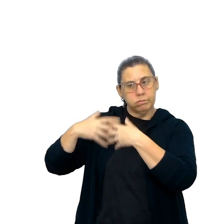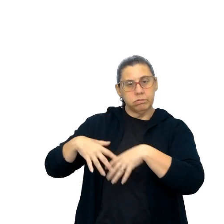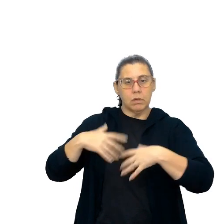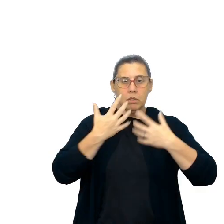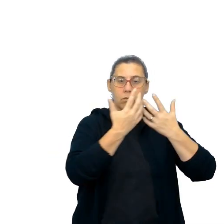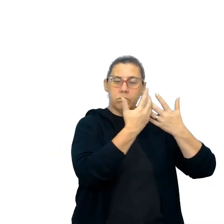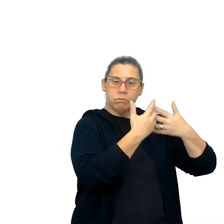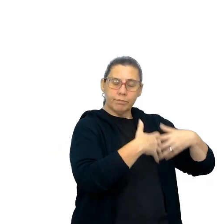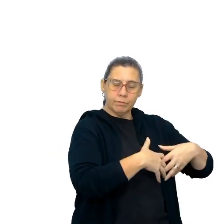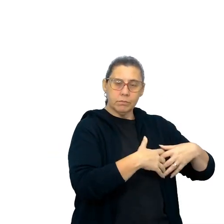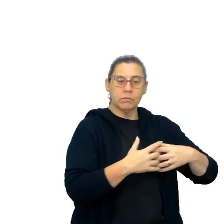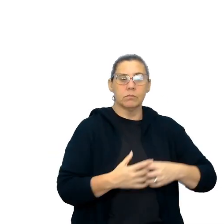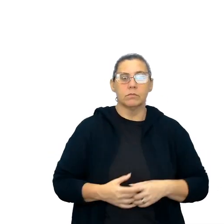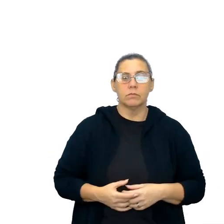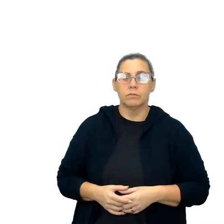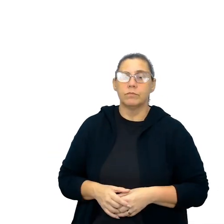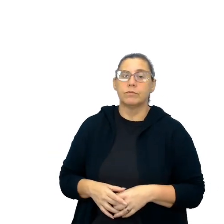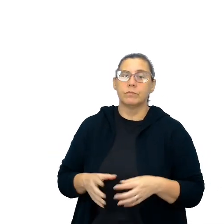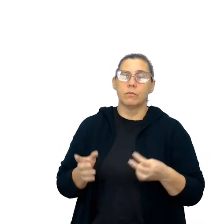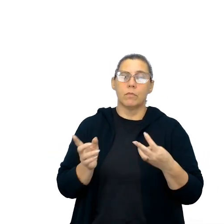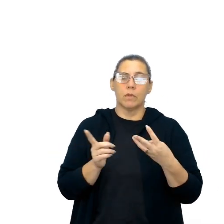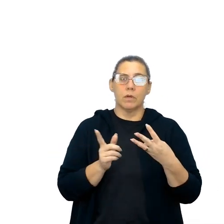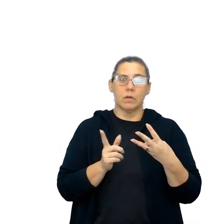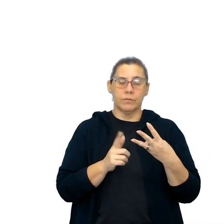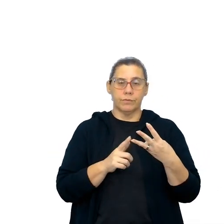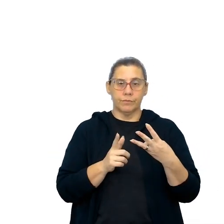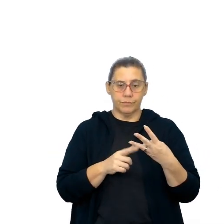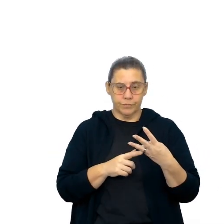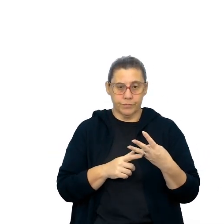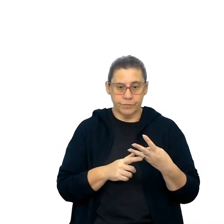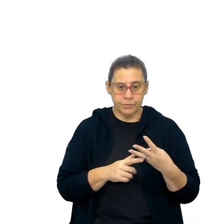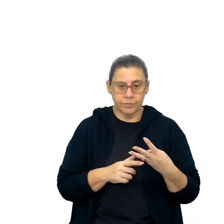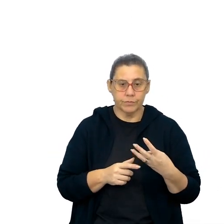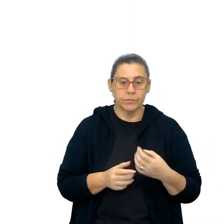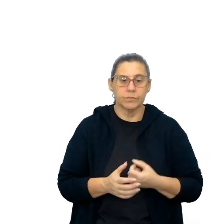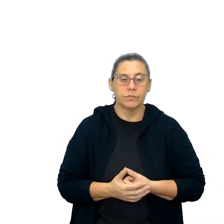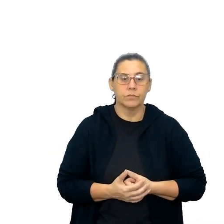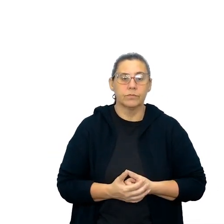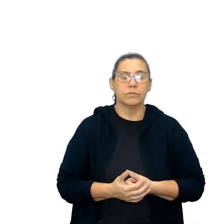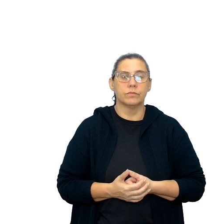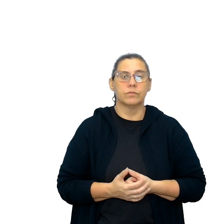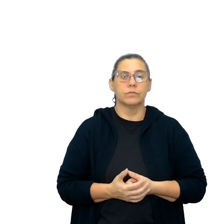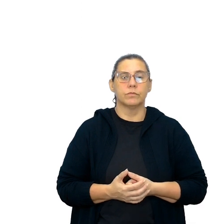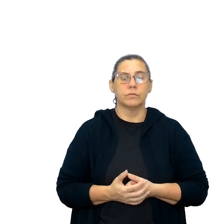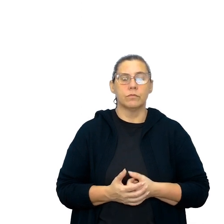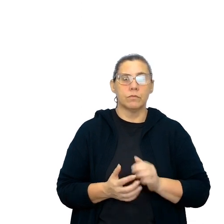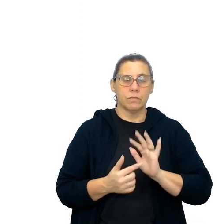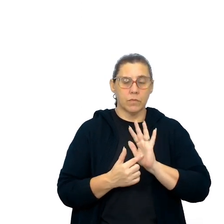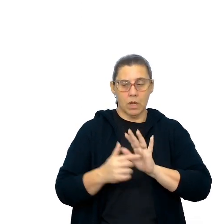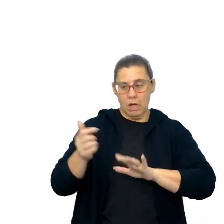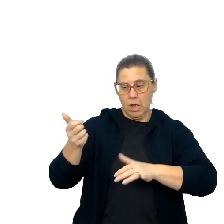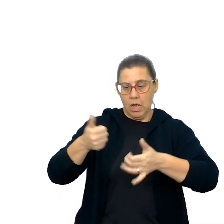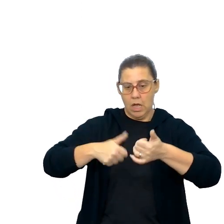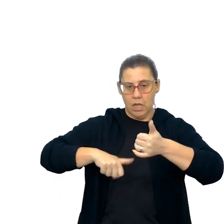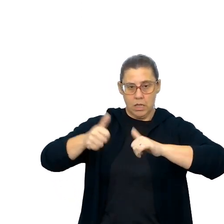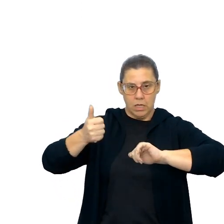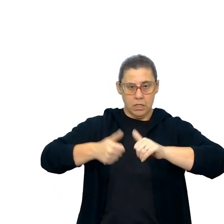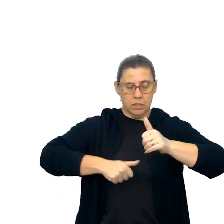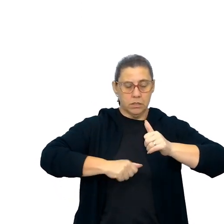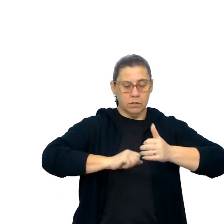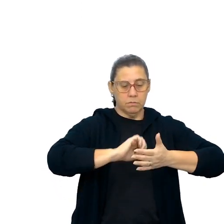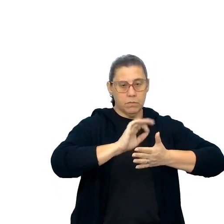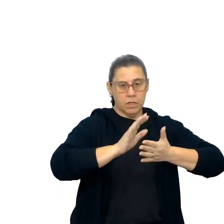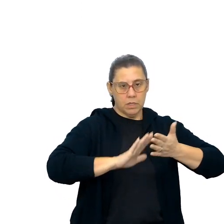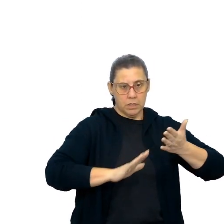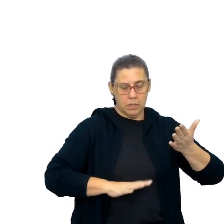intenção no segundo momento. E num terceiro momento, para finalizar os nossos objetivos, nós vamos trazer análise do material Aprender